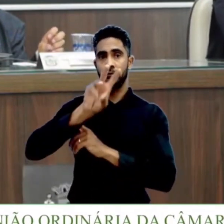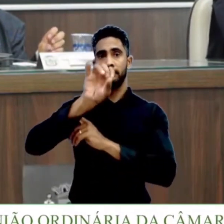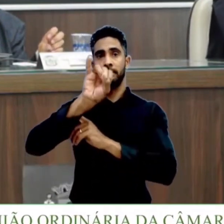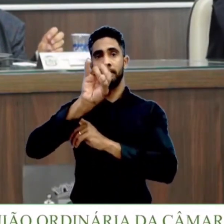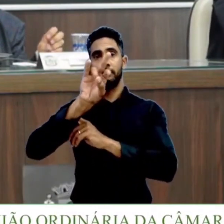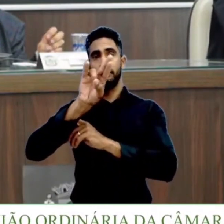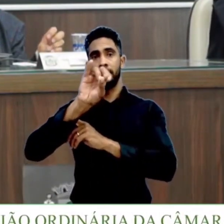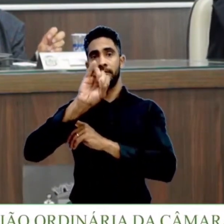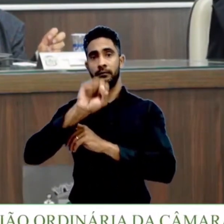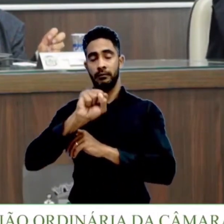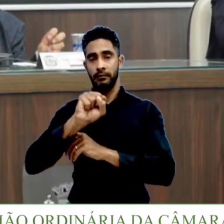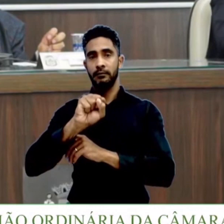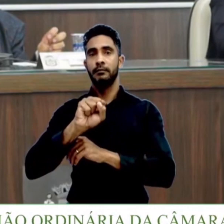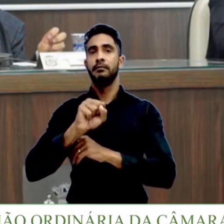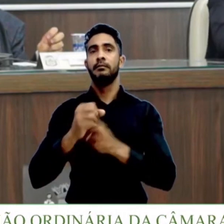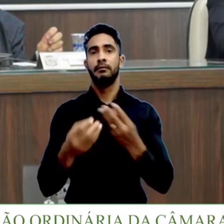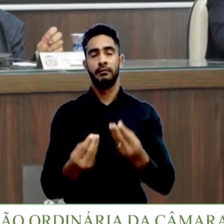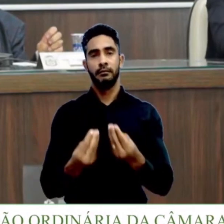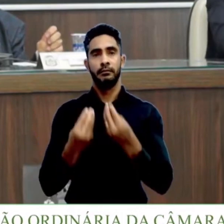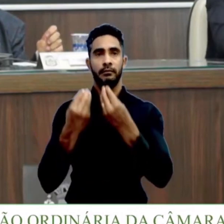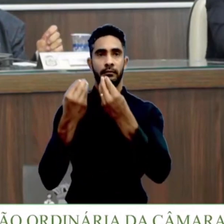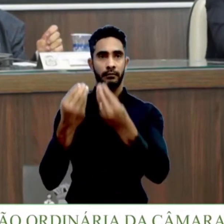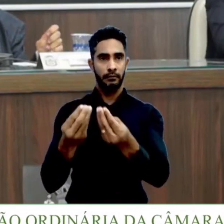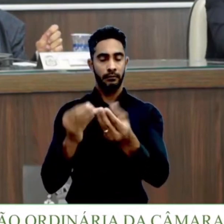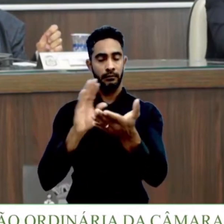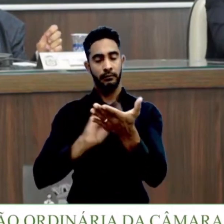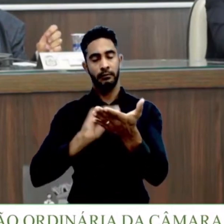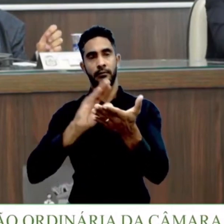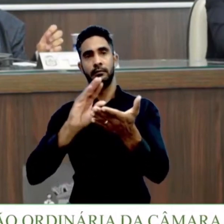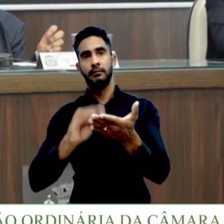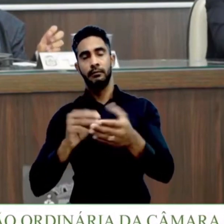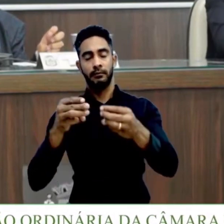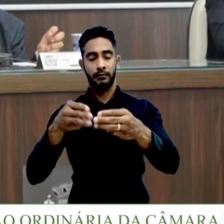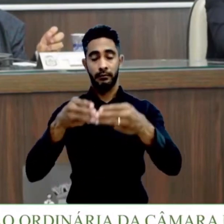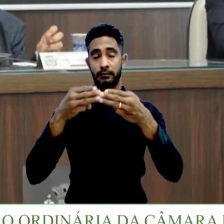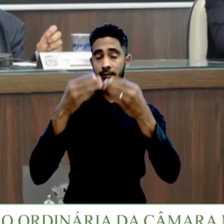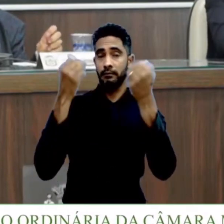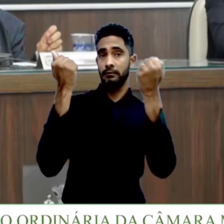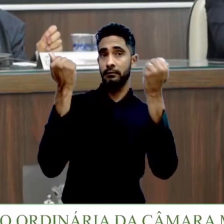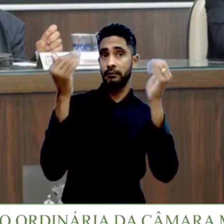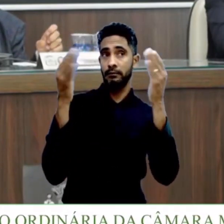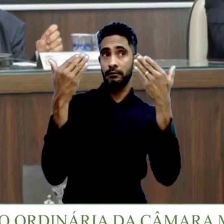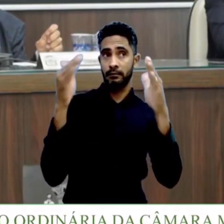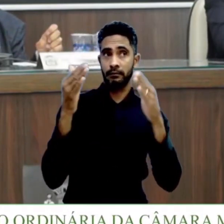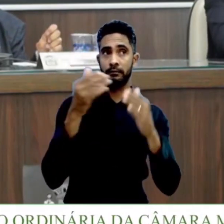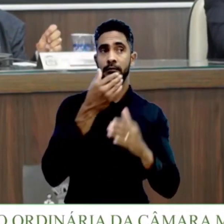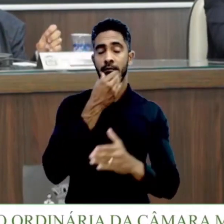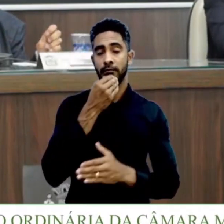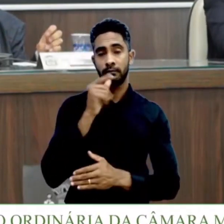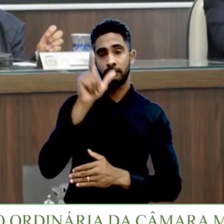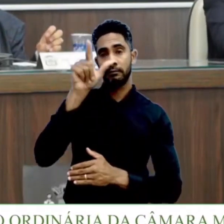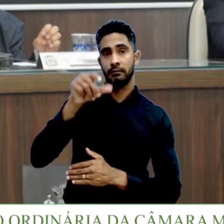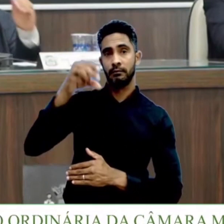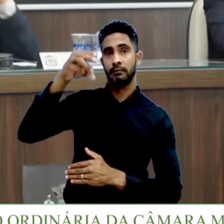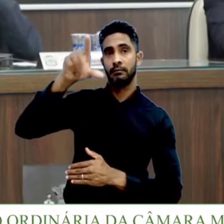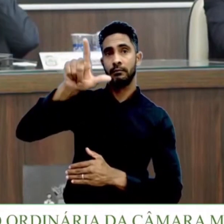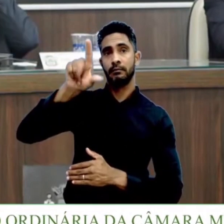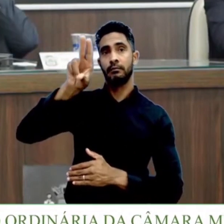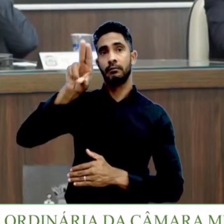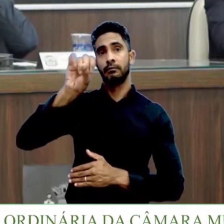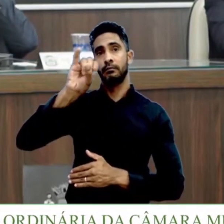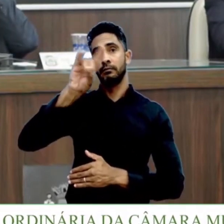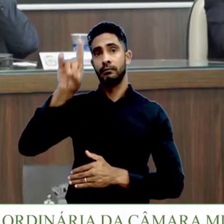Willis Carlos Lopes, que seja feita e conste em ata moção de aplausos ao senhor Luiz Miguel Andrade